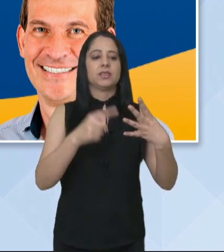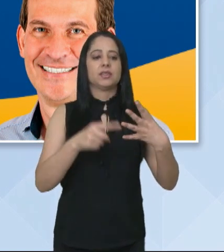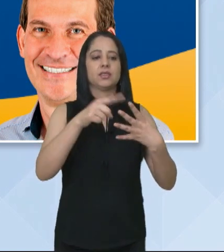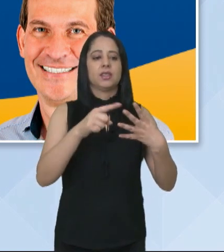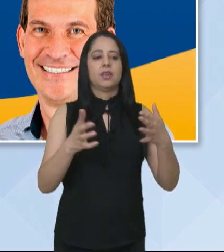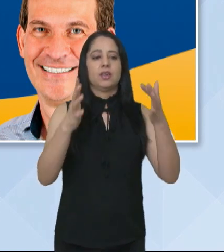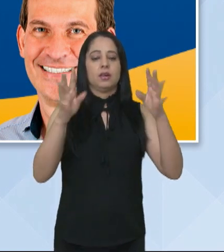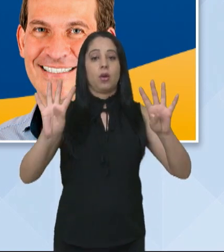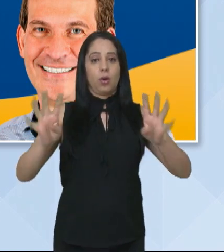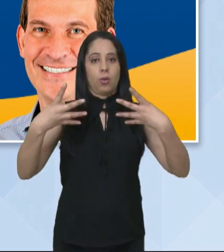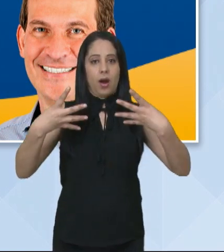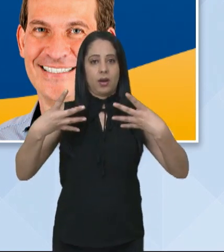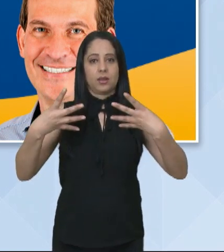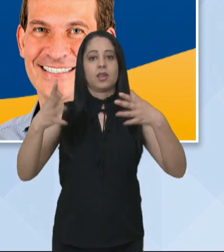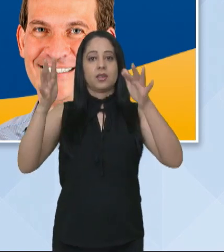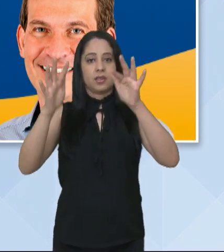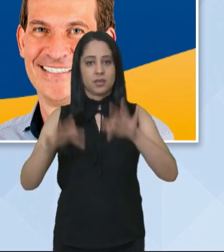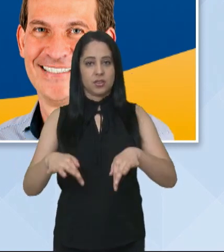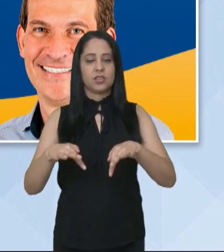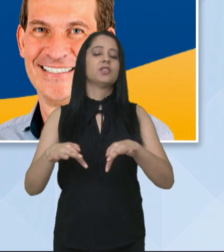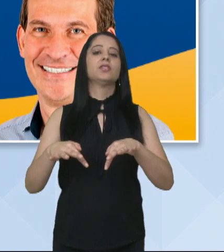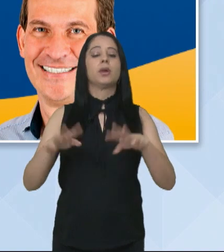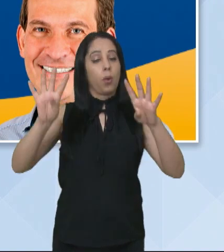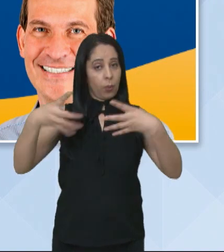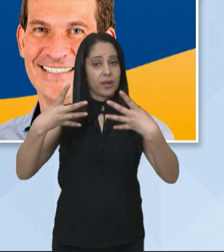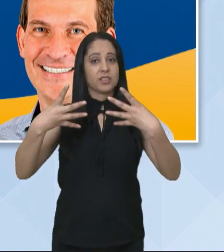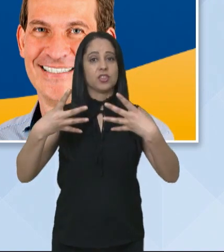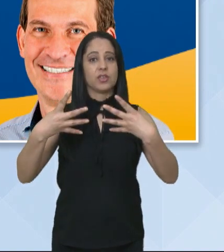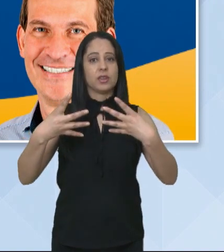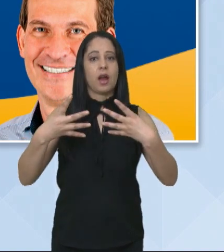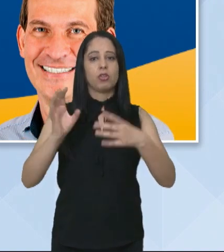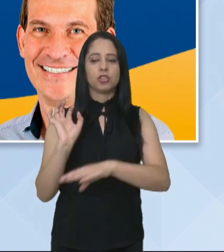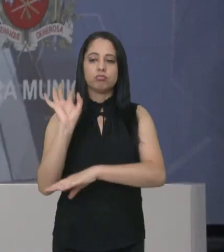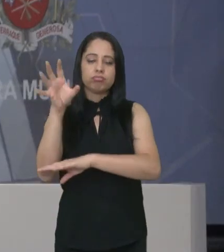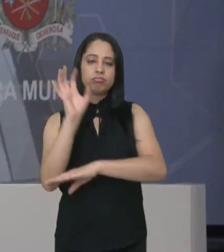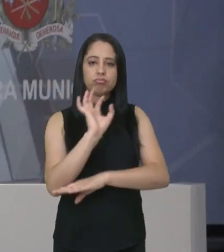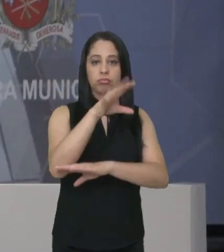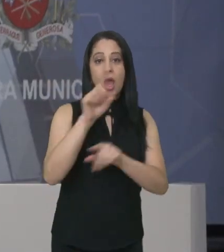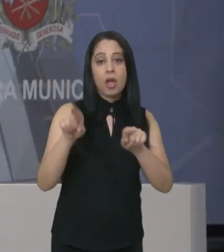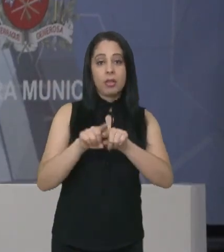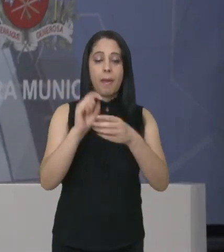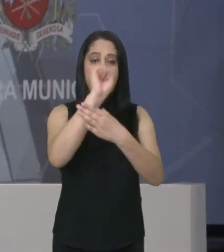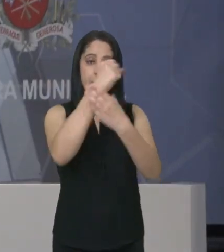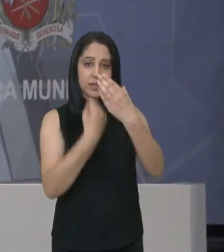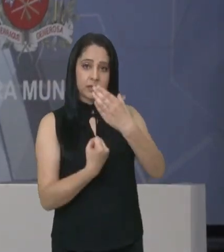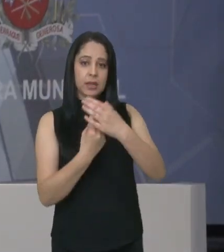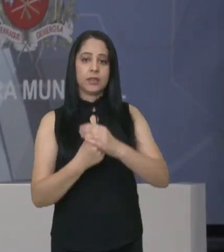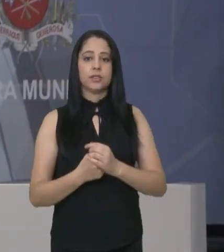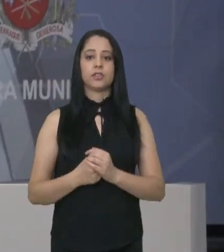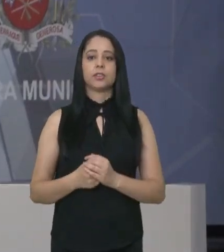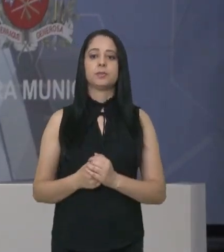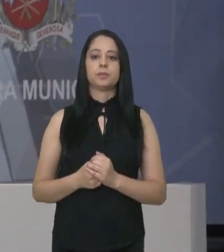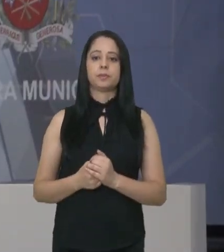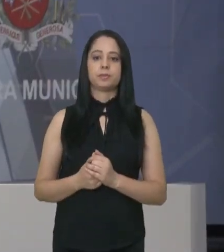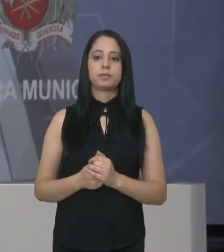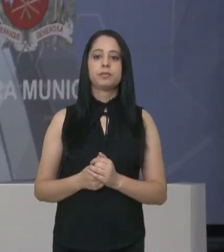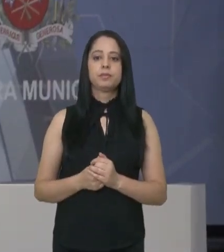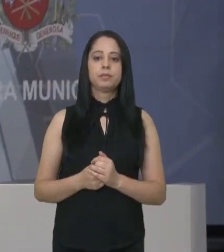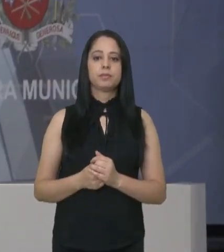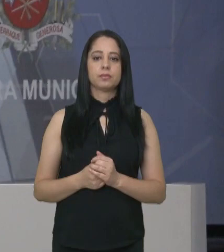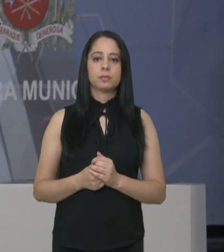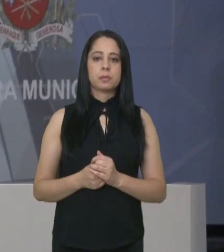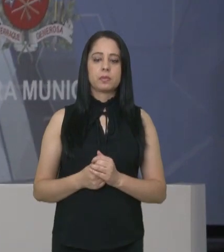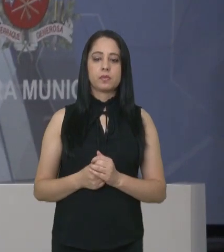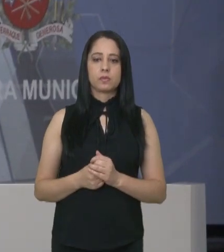vôlei, do basquete, e em breve, na próxima semana, teremos os jogos finais. E a gente pede, nós acabamos